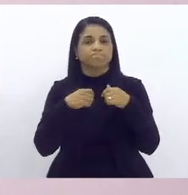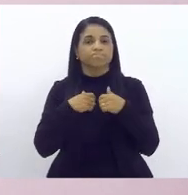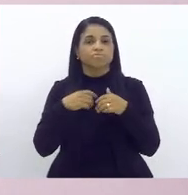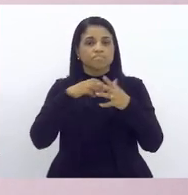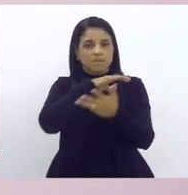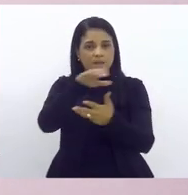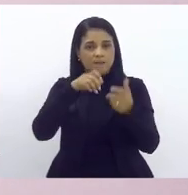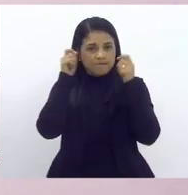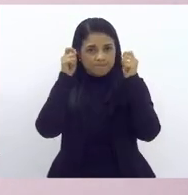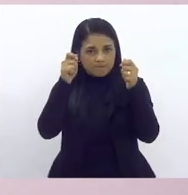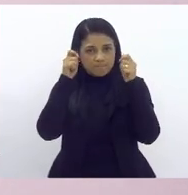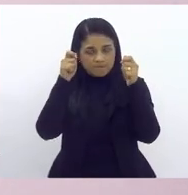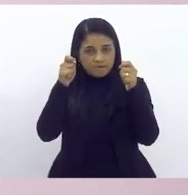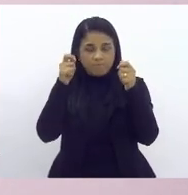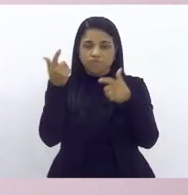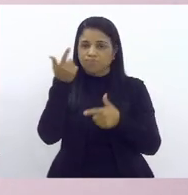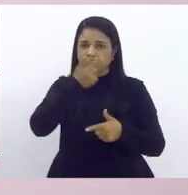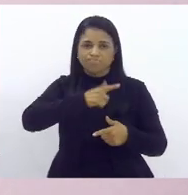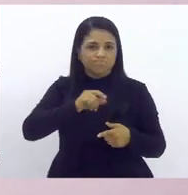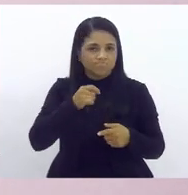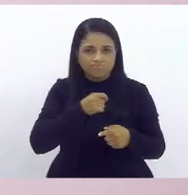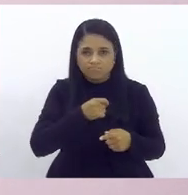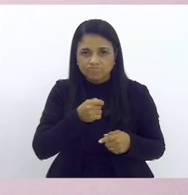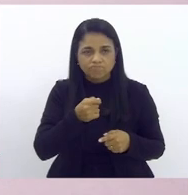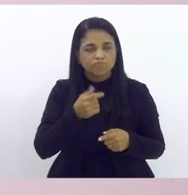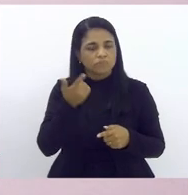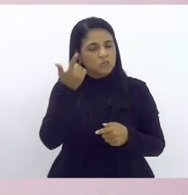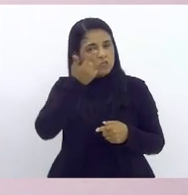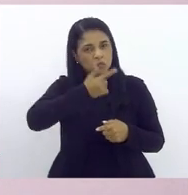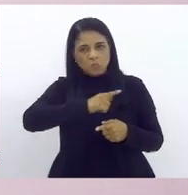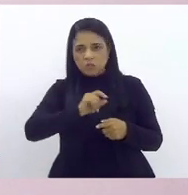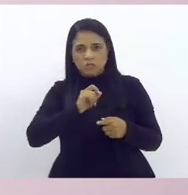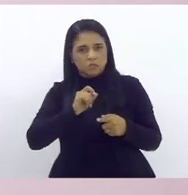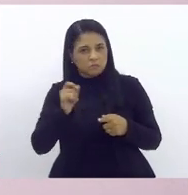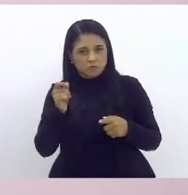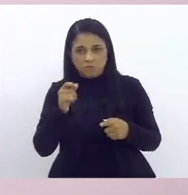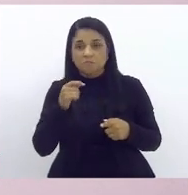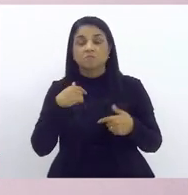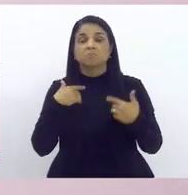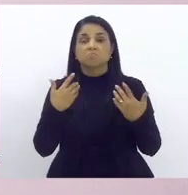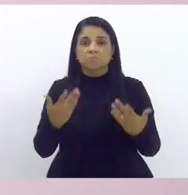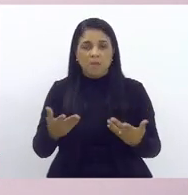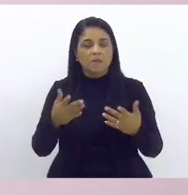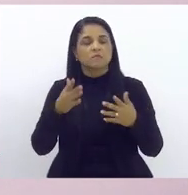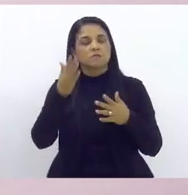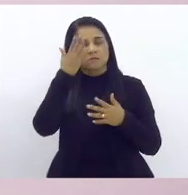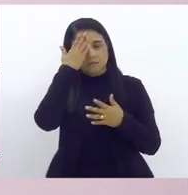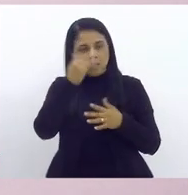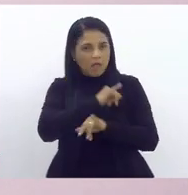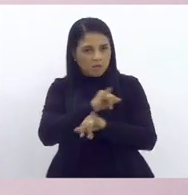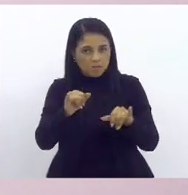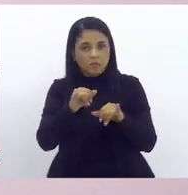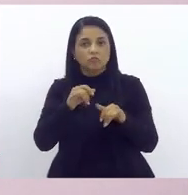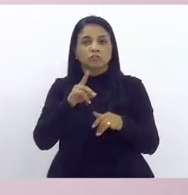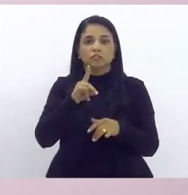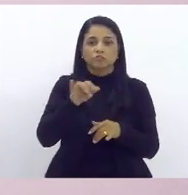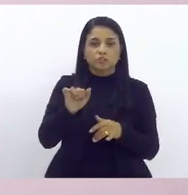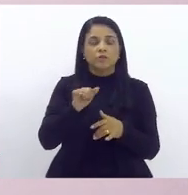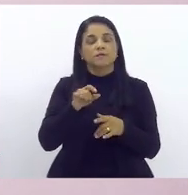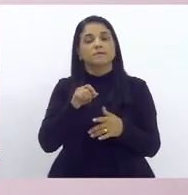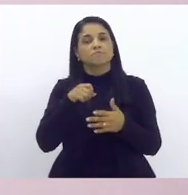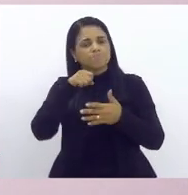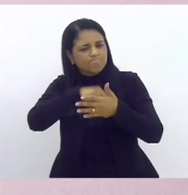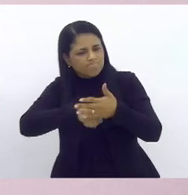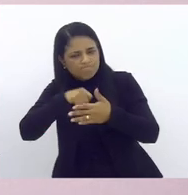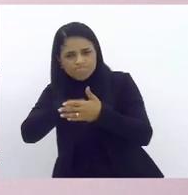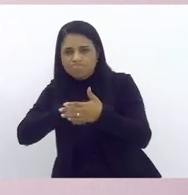saiu sem o ganho que a gente gostaria que saísse. E, ainda assim, quero que vocês saibam que, dia sim e dia também, eu